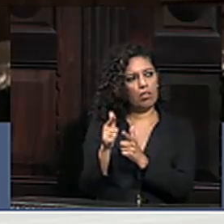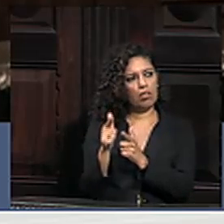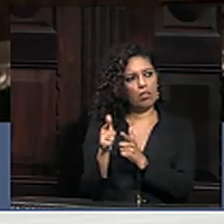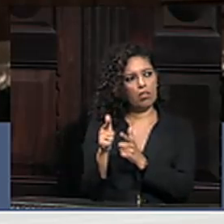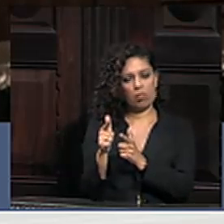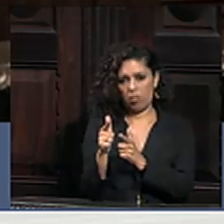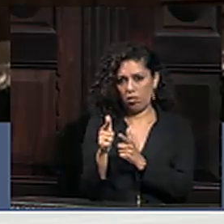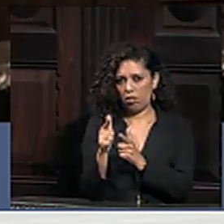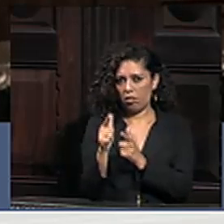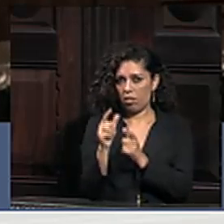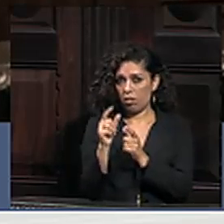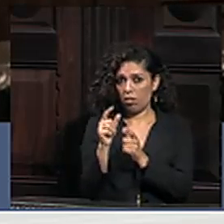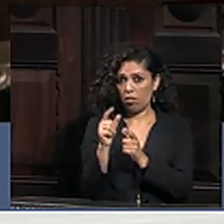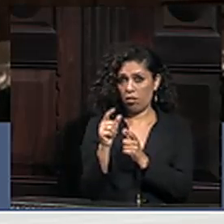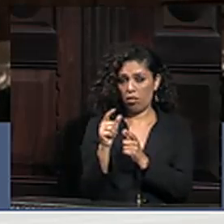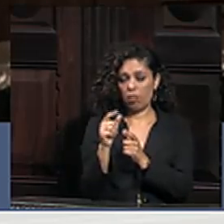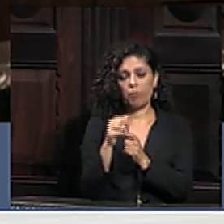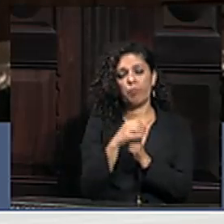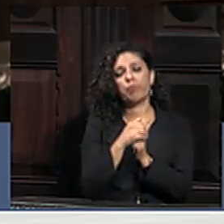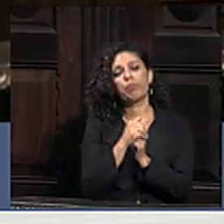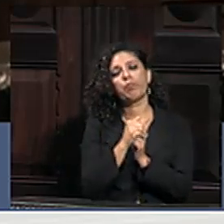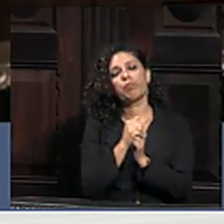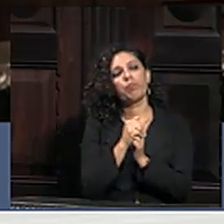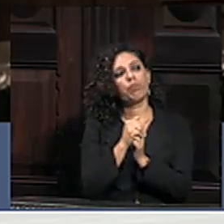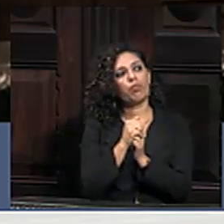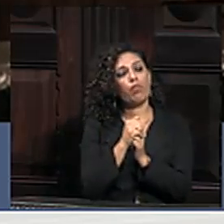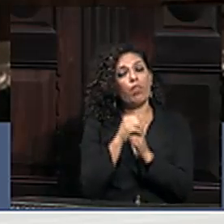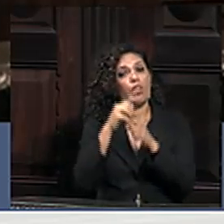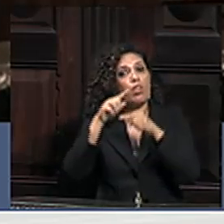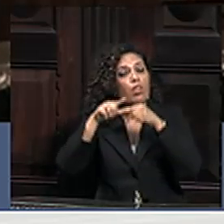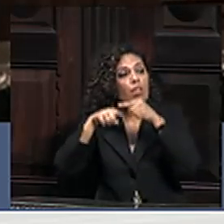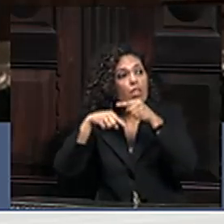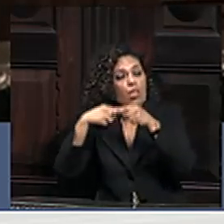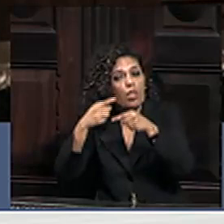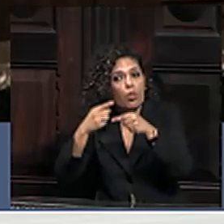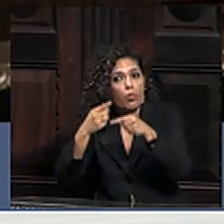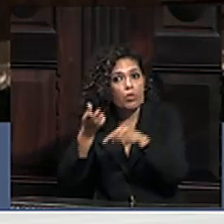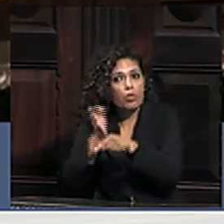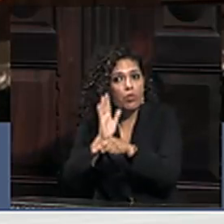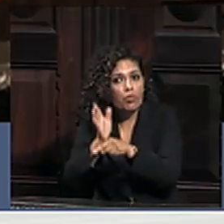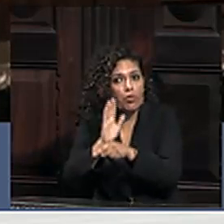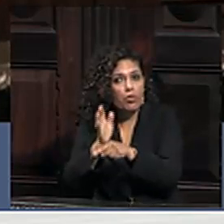acertava os 100, no final do filme,